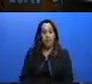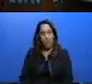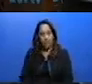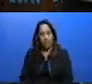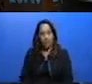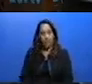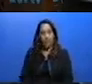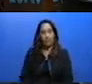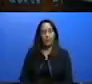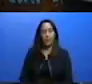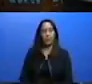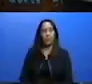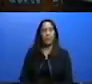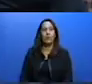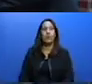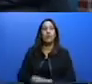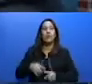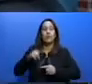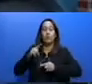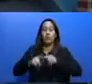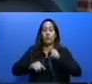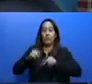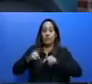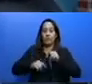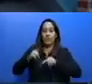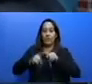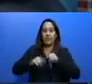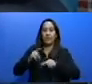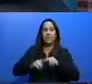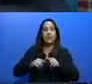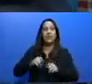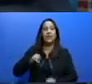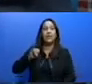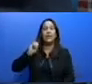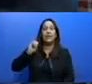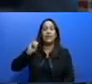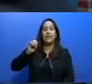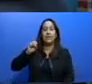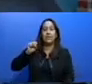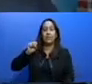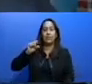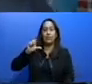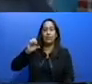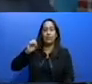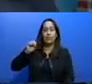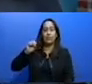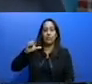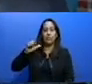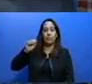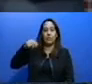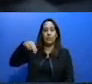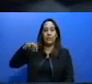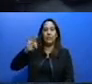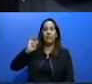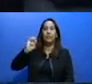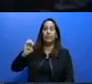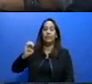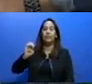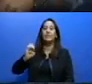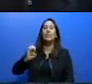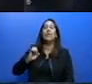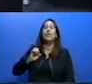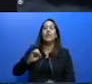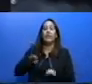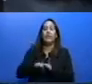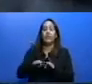Lá na página 190, nós vamos falar hoje dos materiais isolantes e dos materiais condutores térmicos. Olha